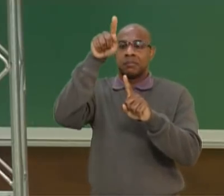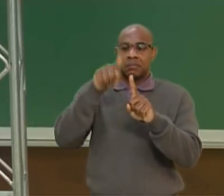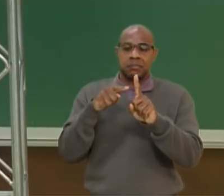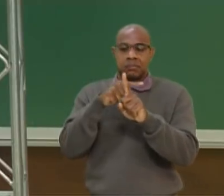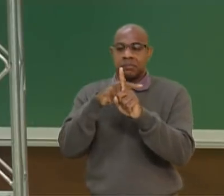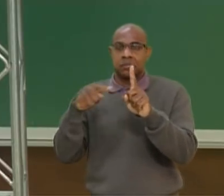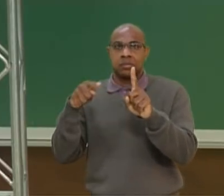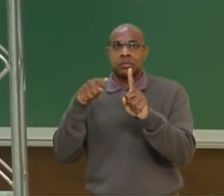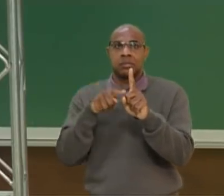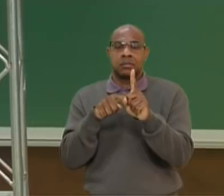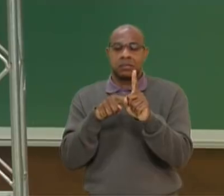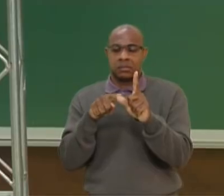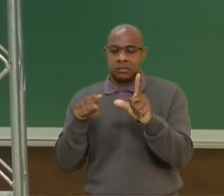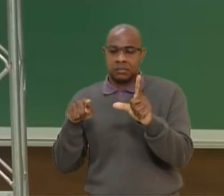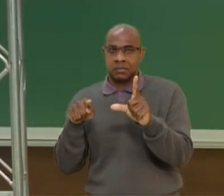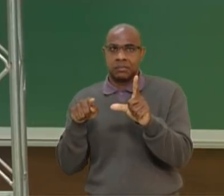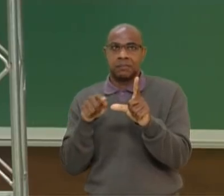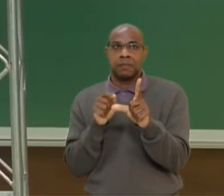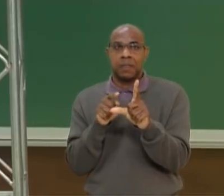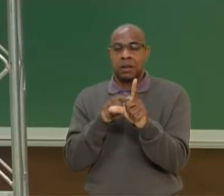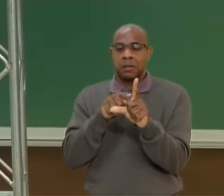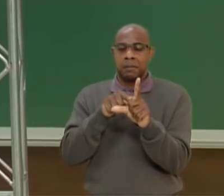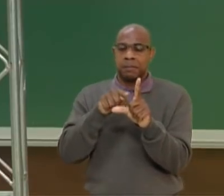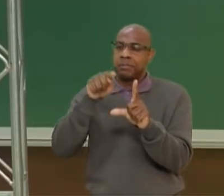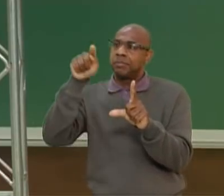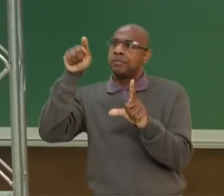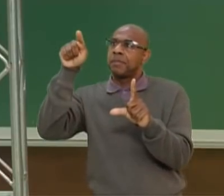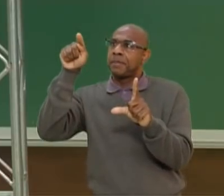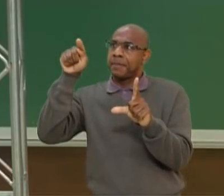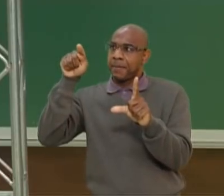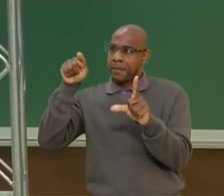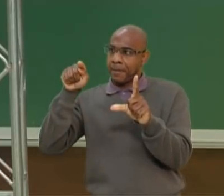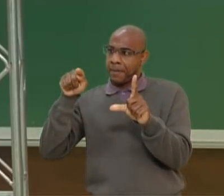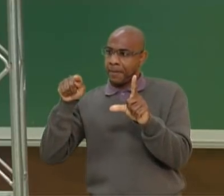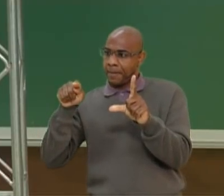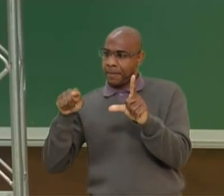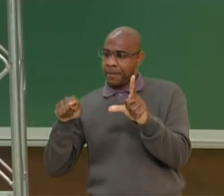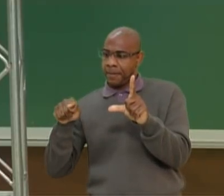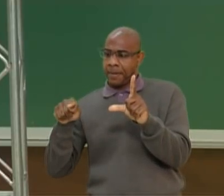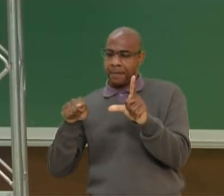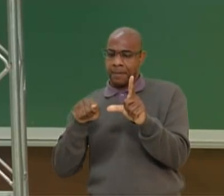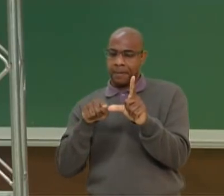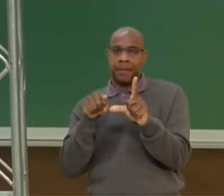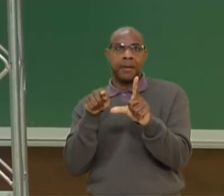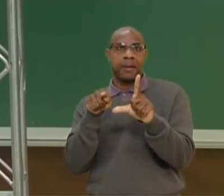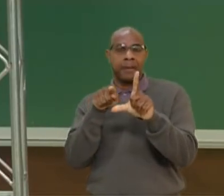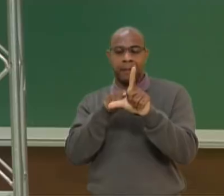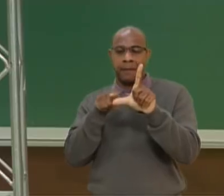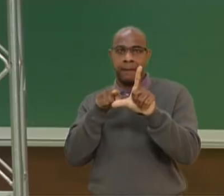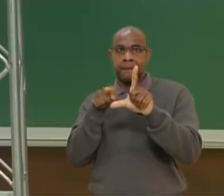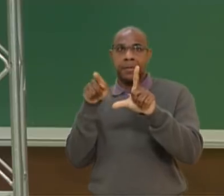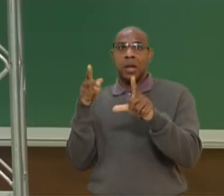aprendeu lá ainda no ensino fundamental, né? O seno e o cosseno. Observando aqui o nosso